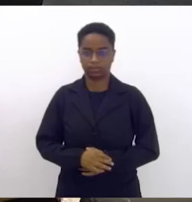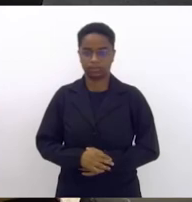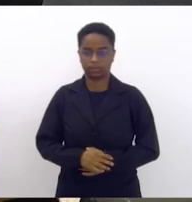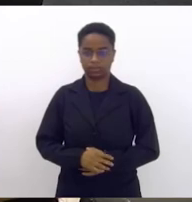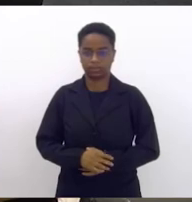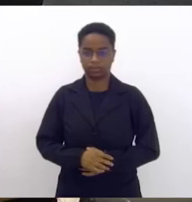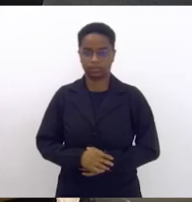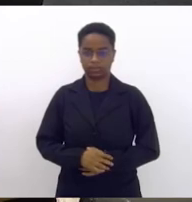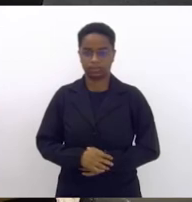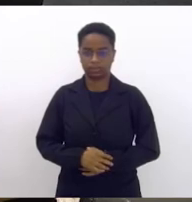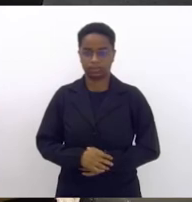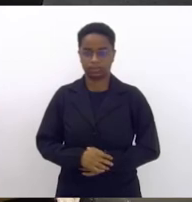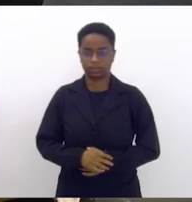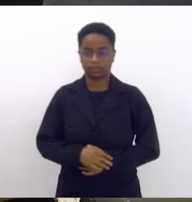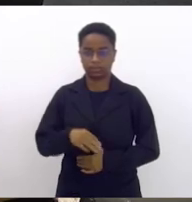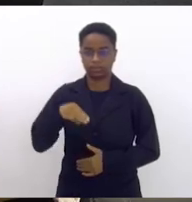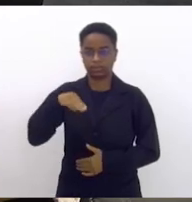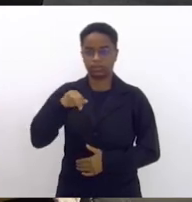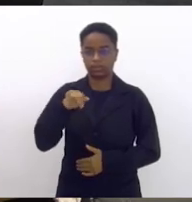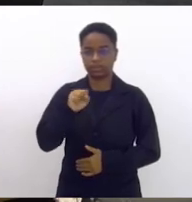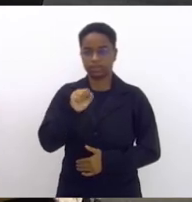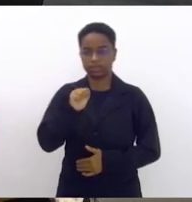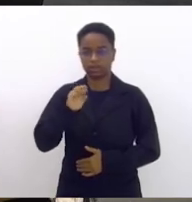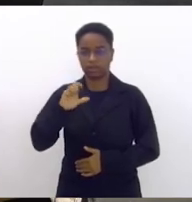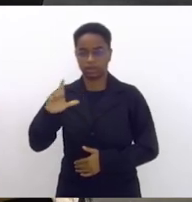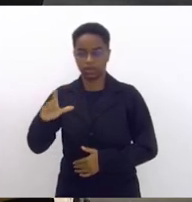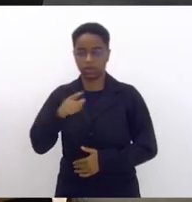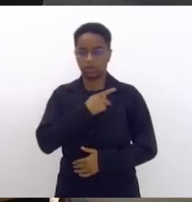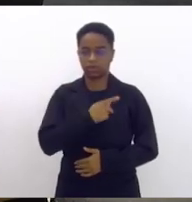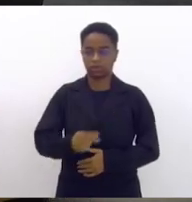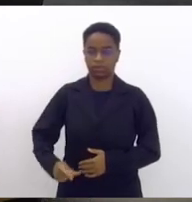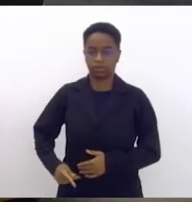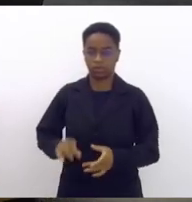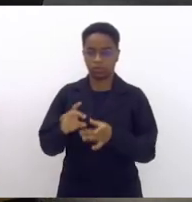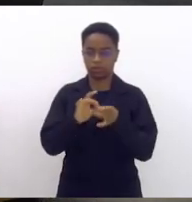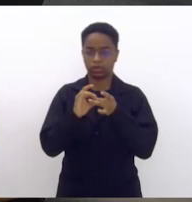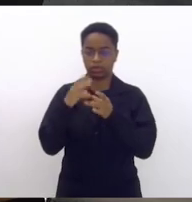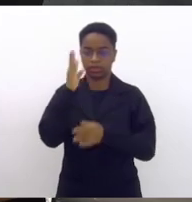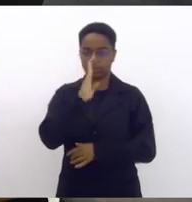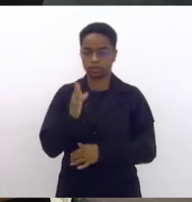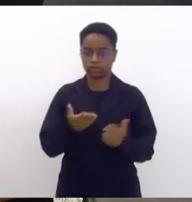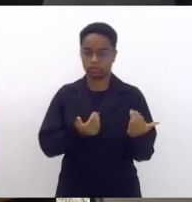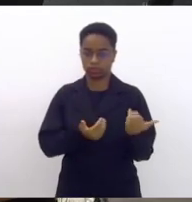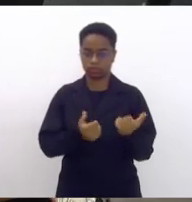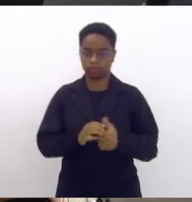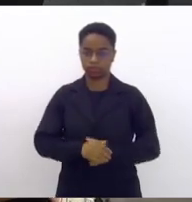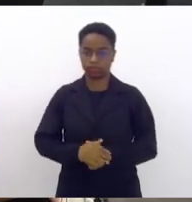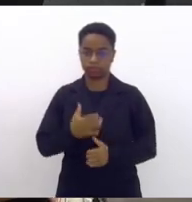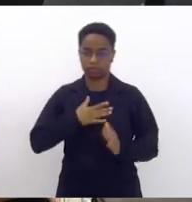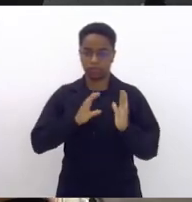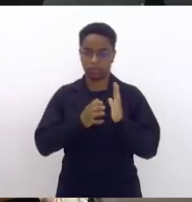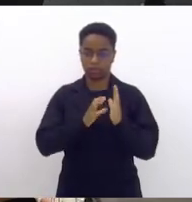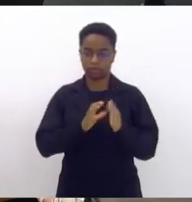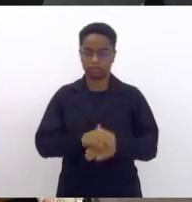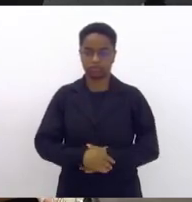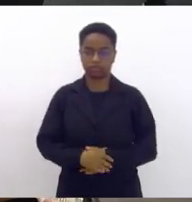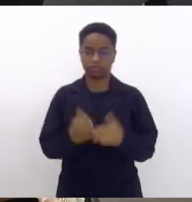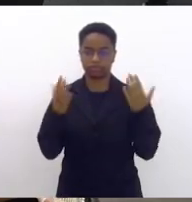Liberal Misael Oliveira presidente do União Brasil jovem meu